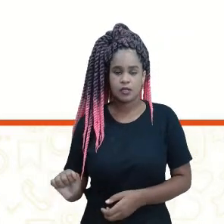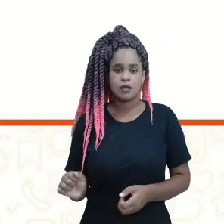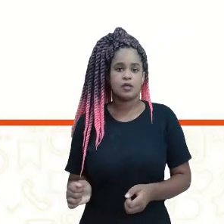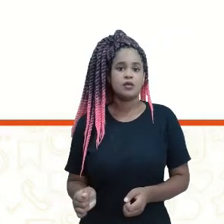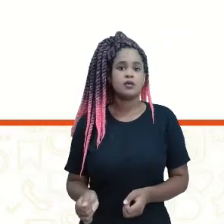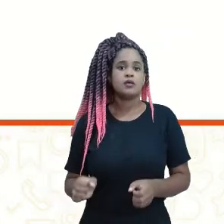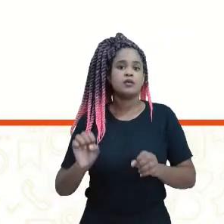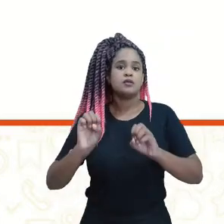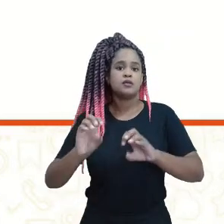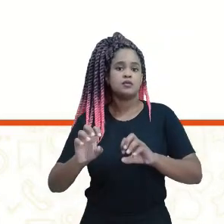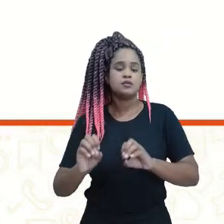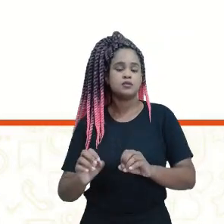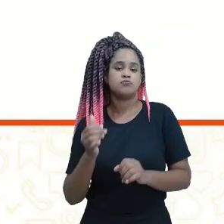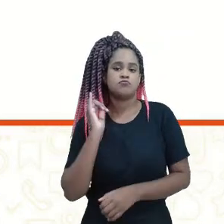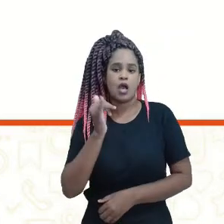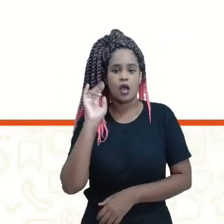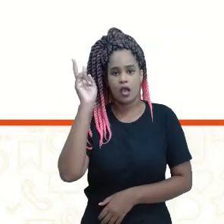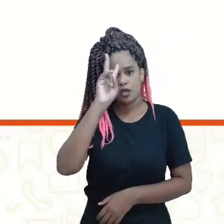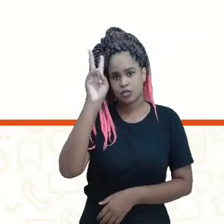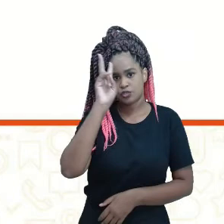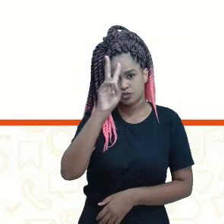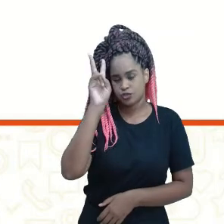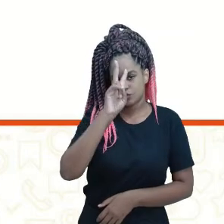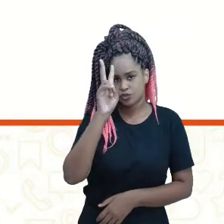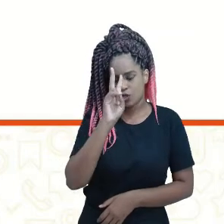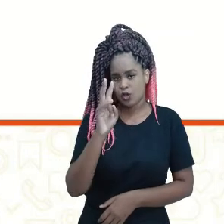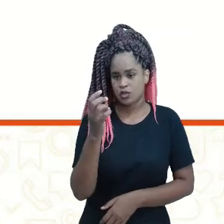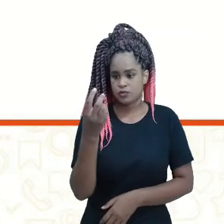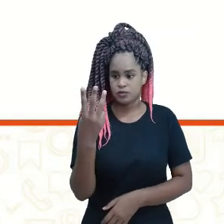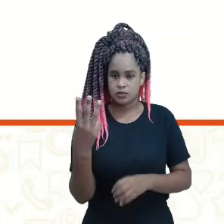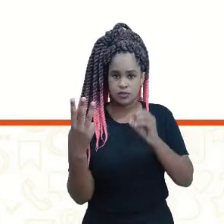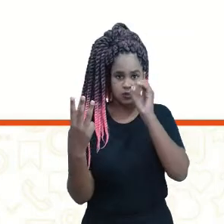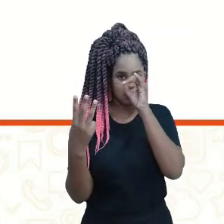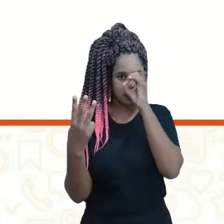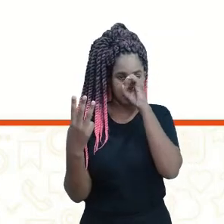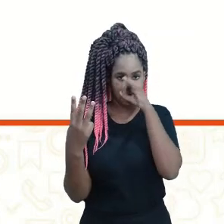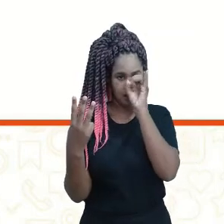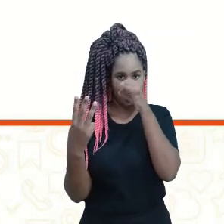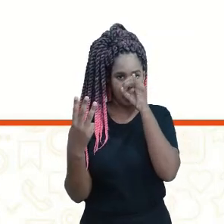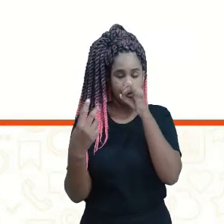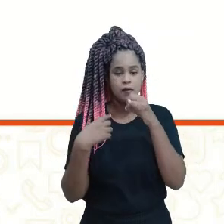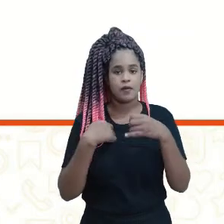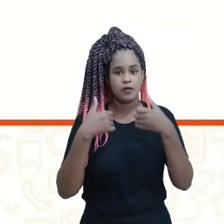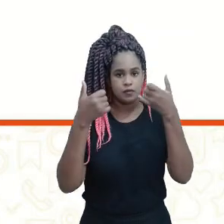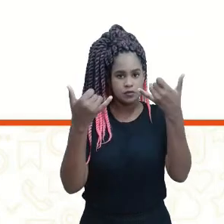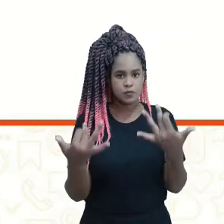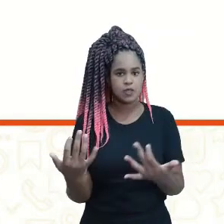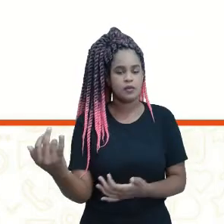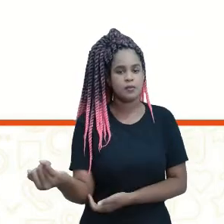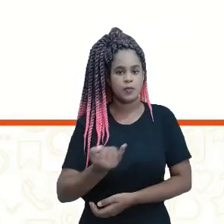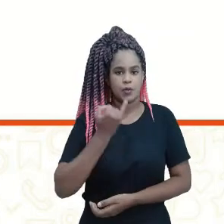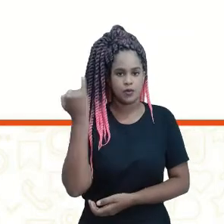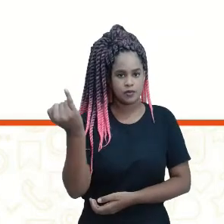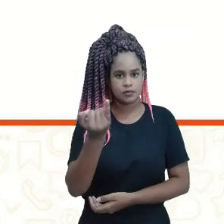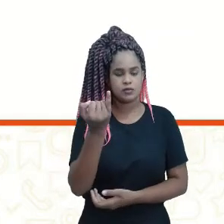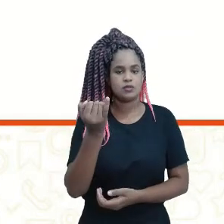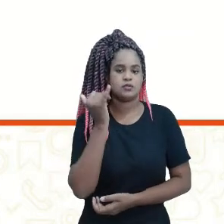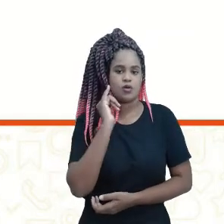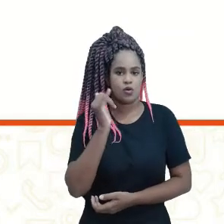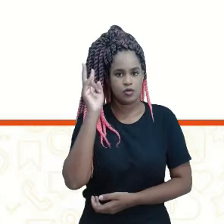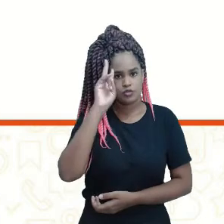Três Porquinhos, né? No nosso momento anterior, eu falei da importância da contação de história, né? Não só na sala